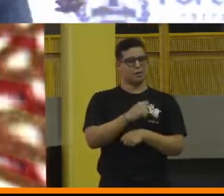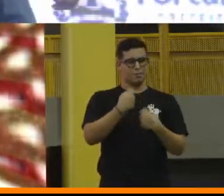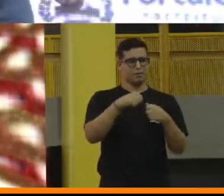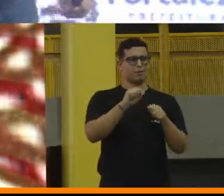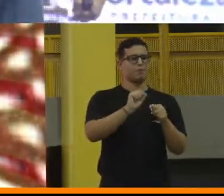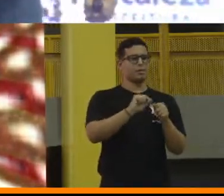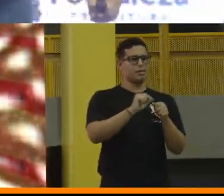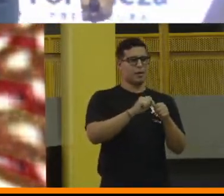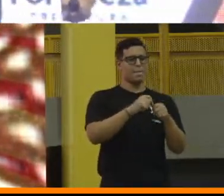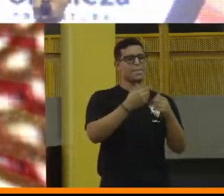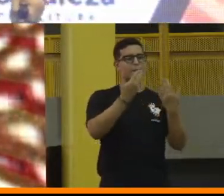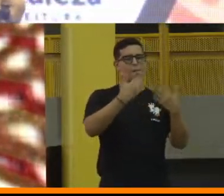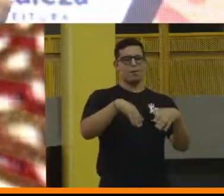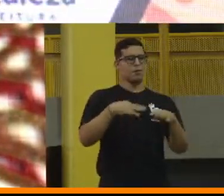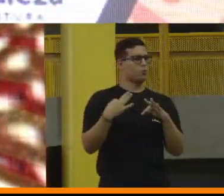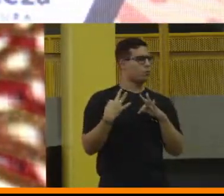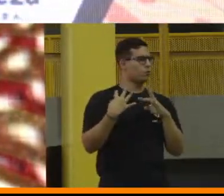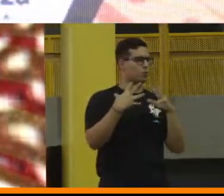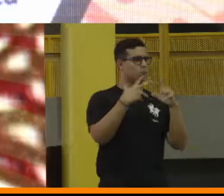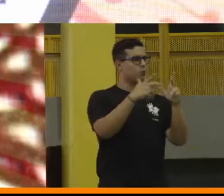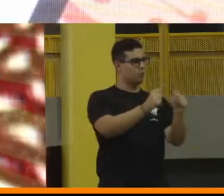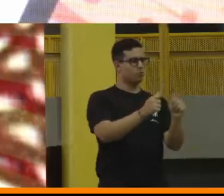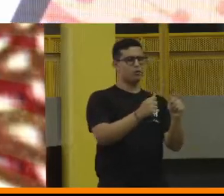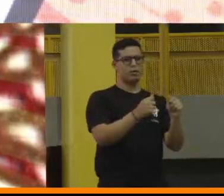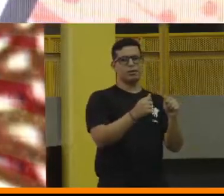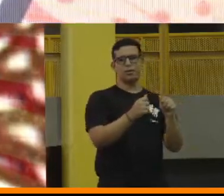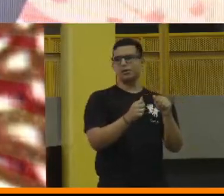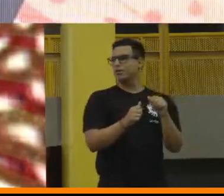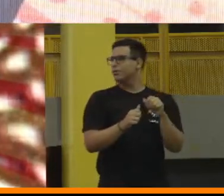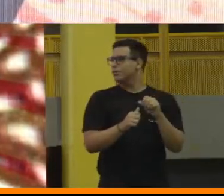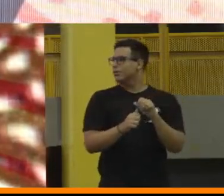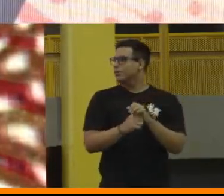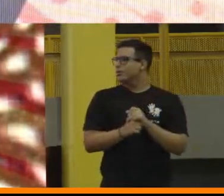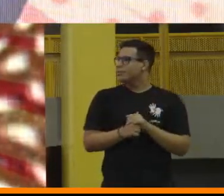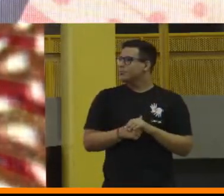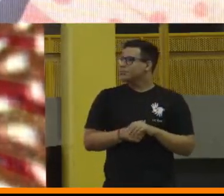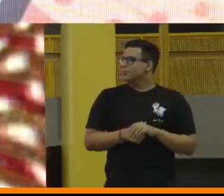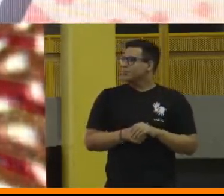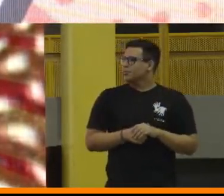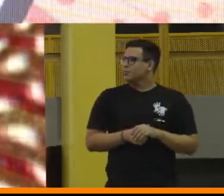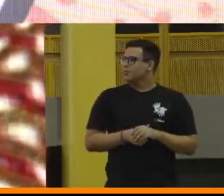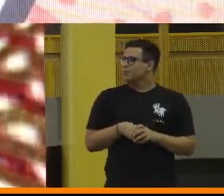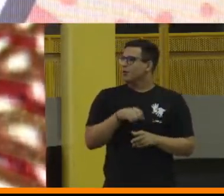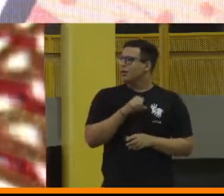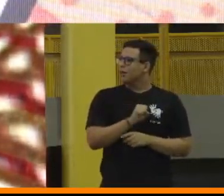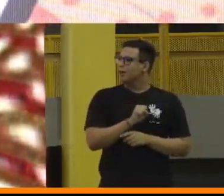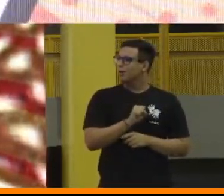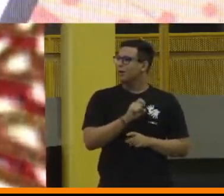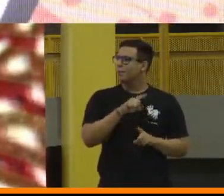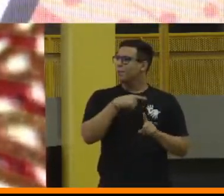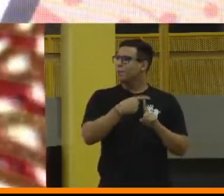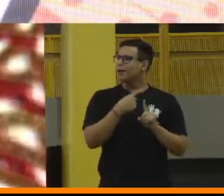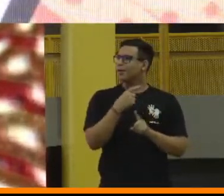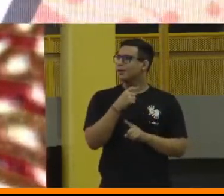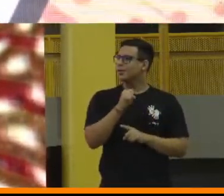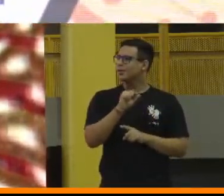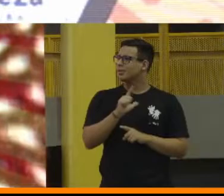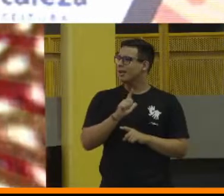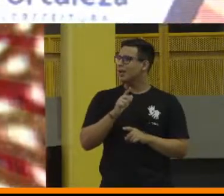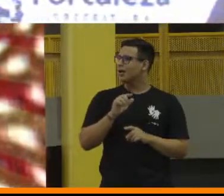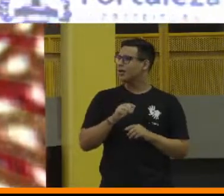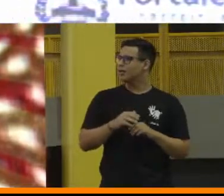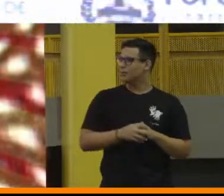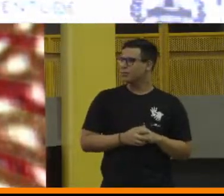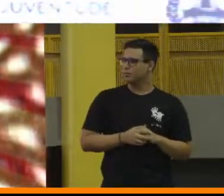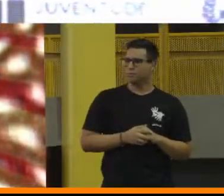a prova. Todas as fórmulas. A primeira, S é igual a S0 mais VT. S é igual a S0 mais V0T mais 1 meio de AT